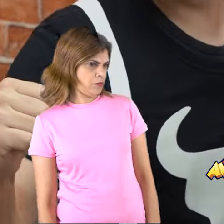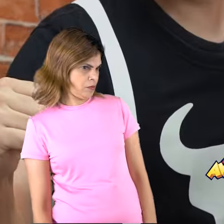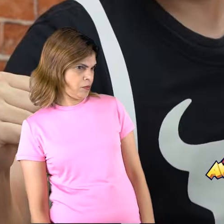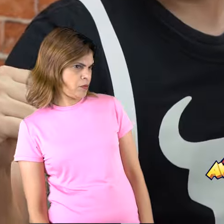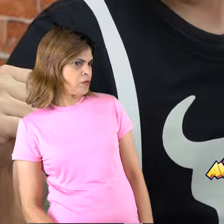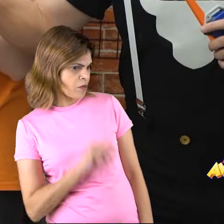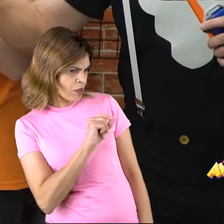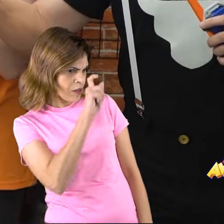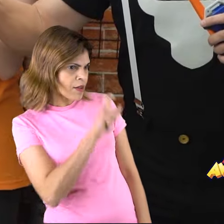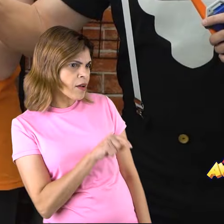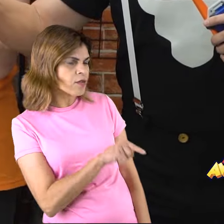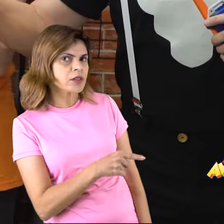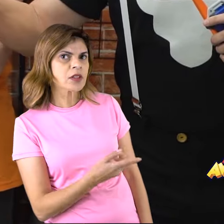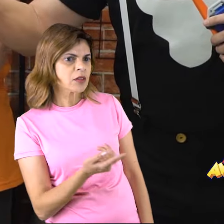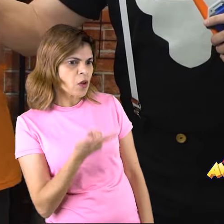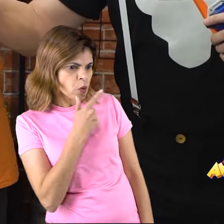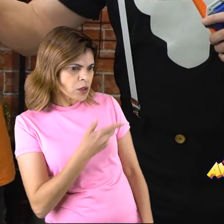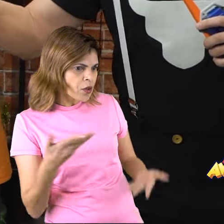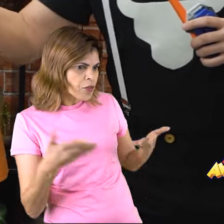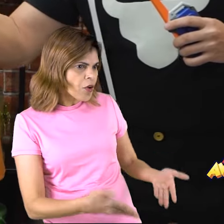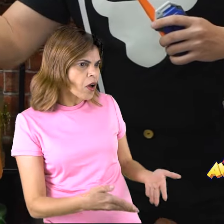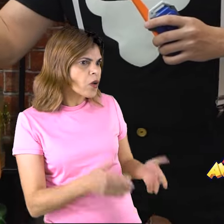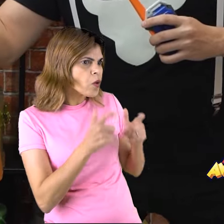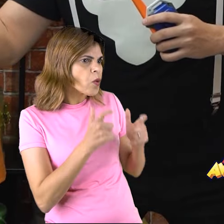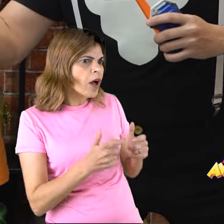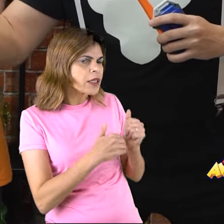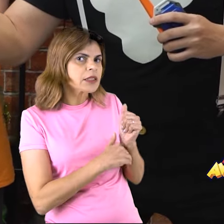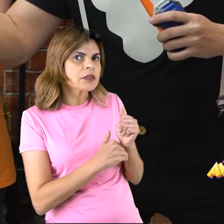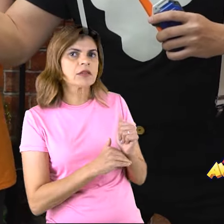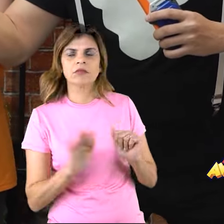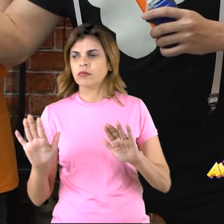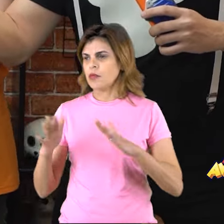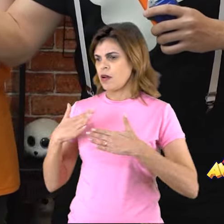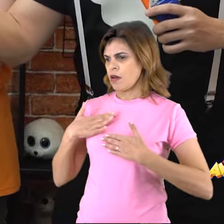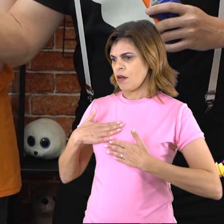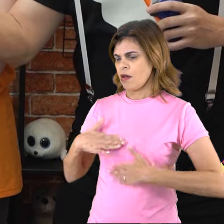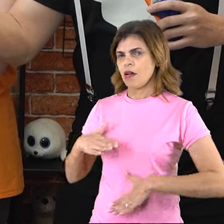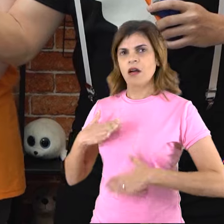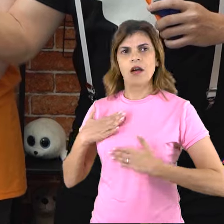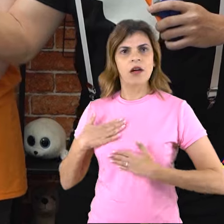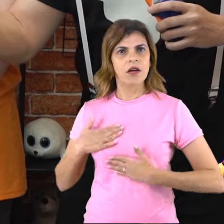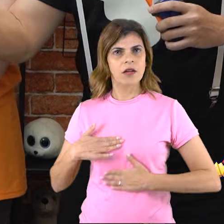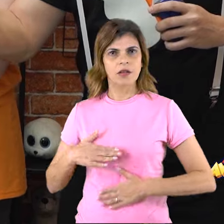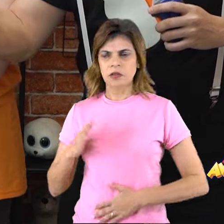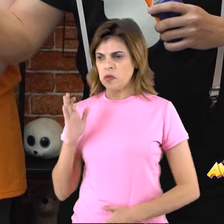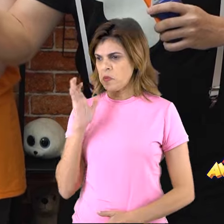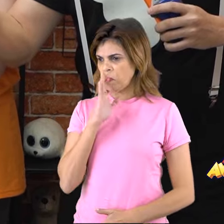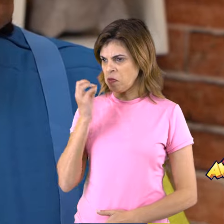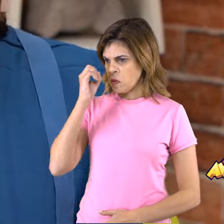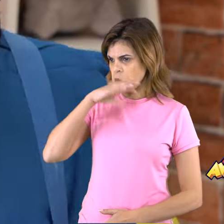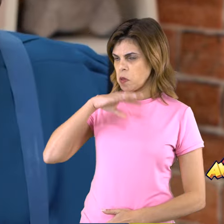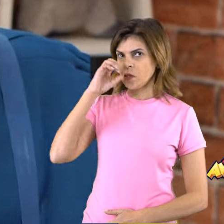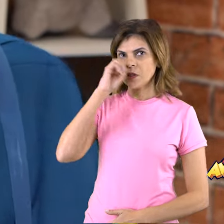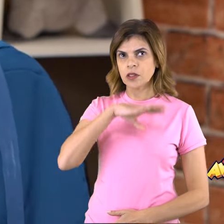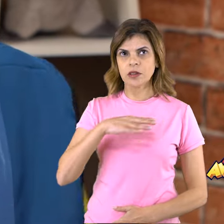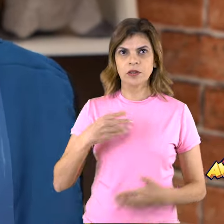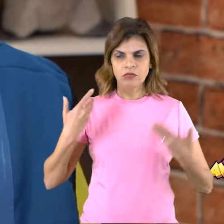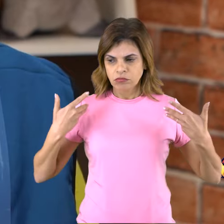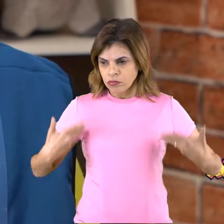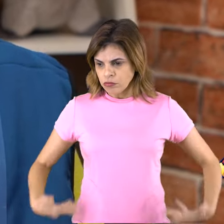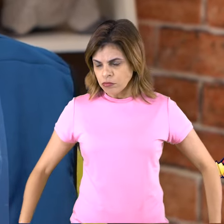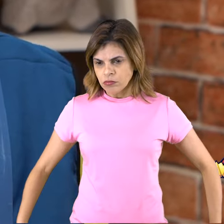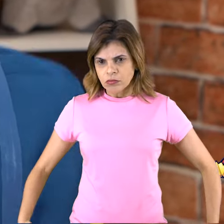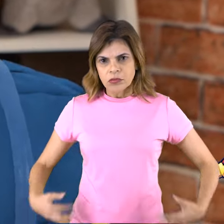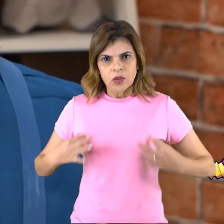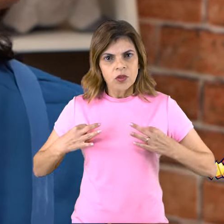quem é você como você entrou na nossa base secreta calma calma pra que tanta agressividade olha gente é só olhar